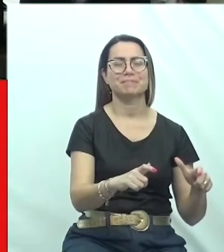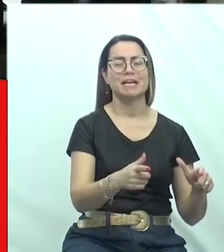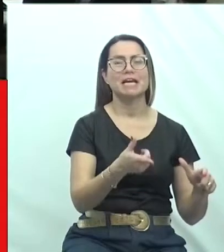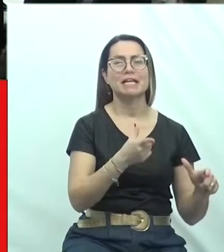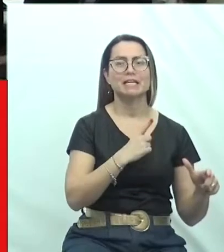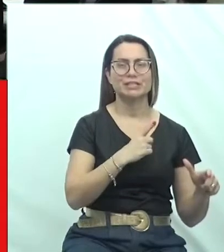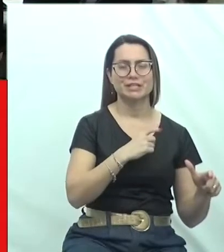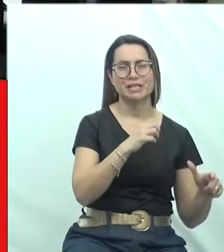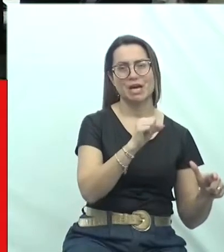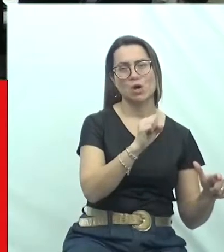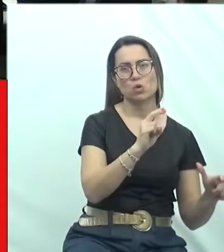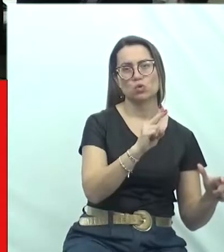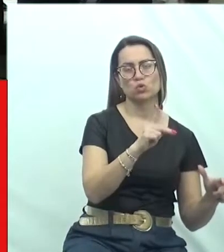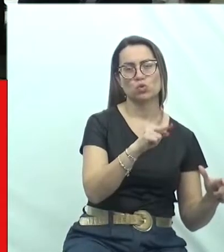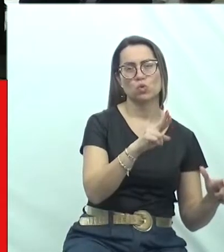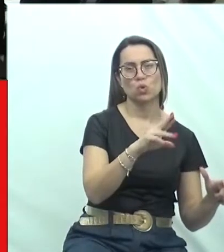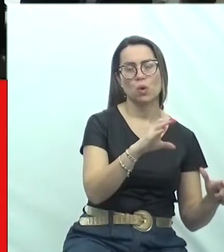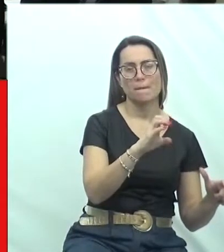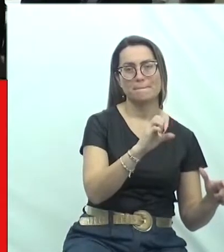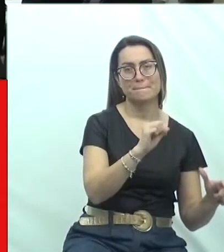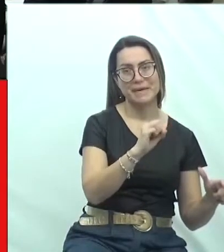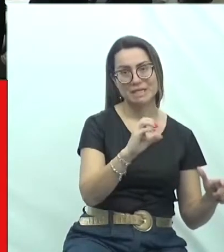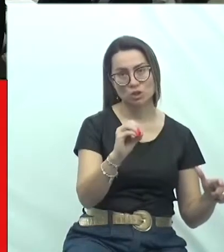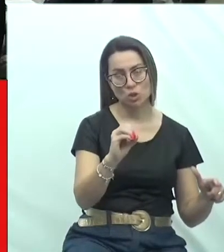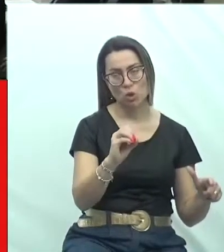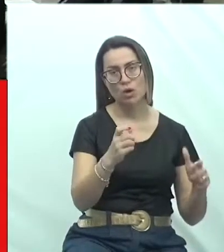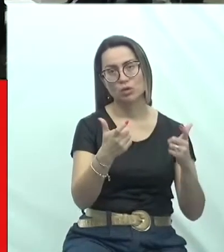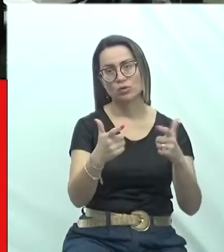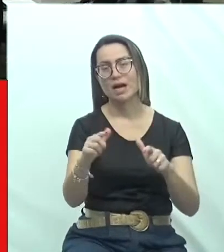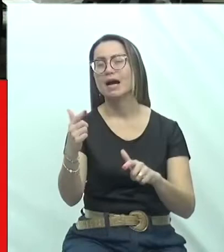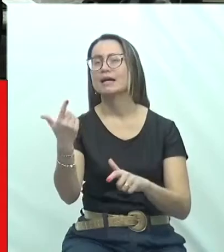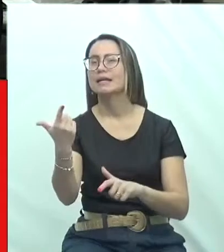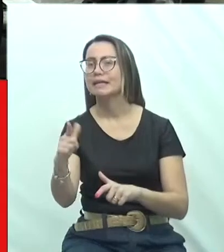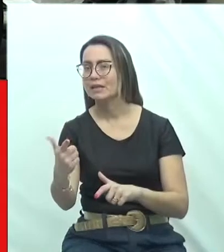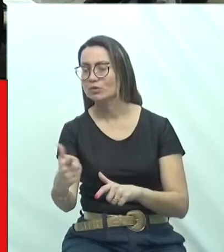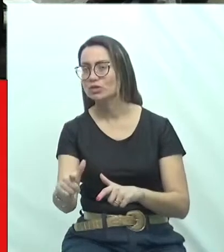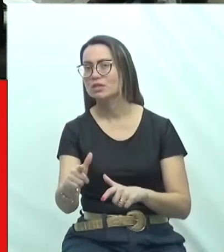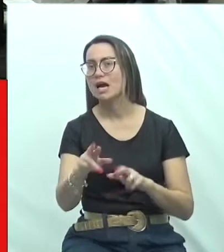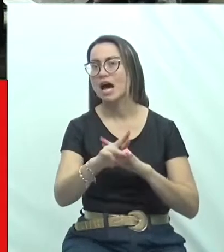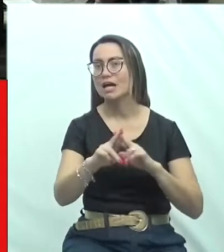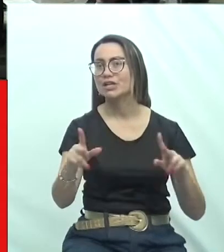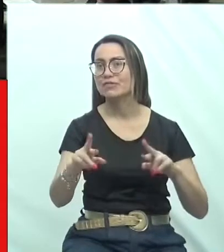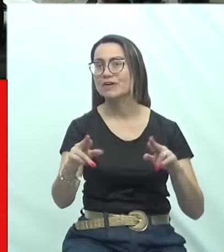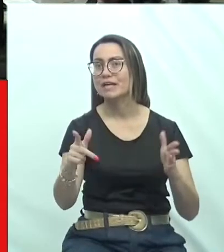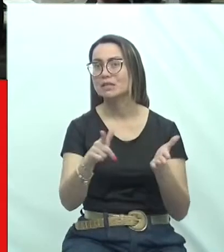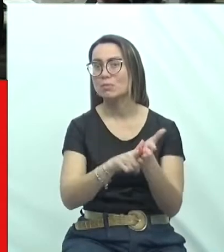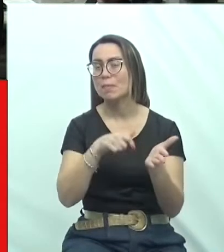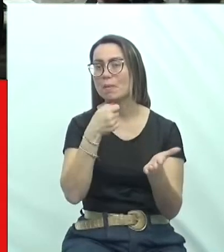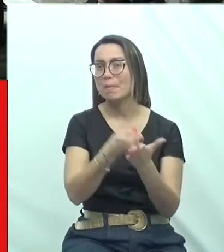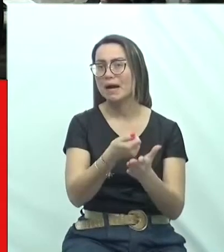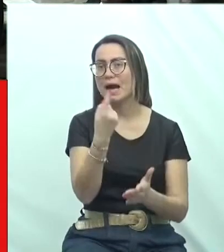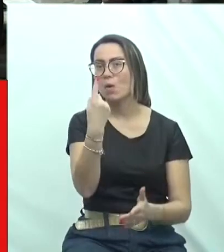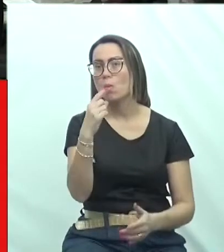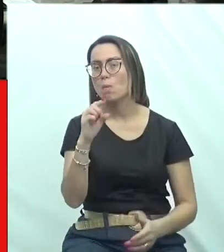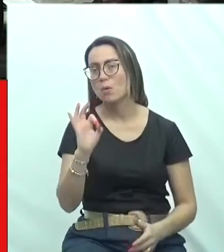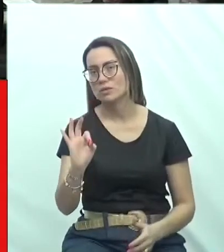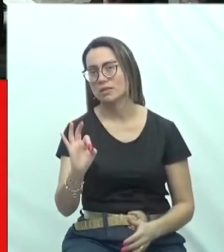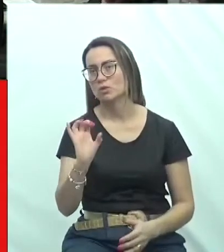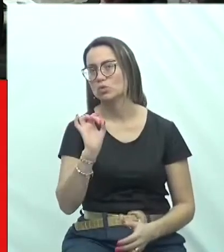um mês, a diferença em fatura foi de 1%. Isso 1%. Que eu quis dizer. A Casan é uma